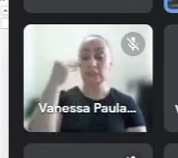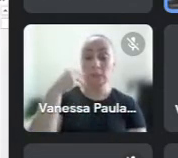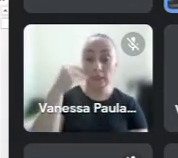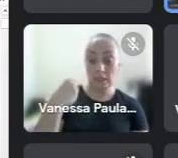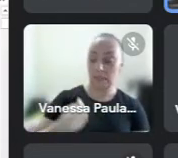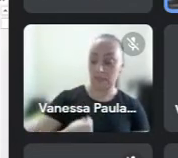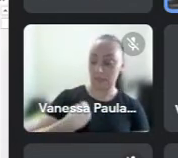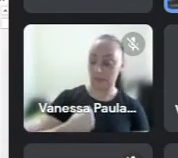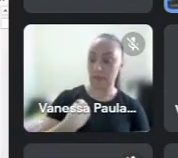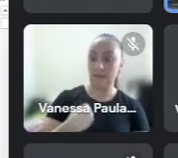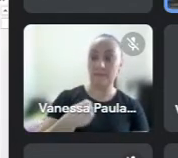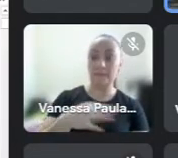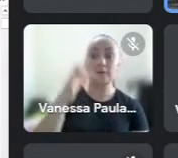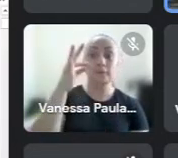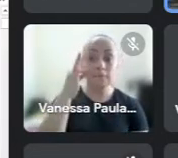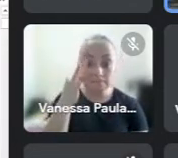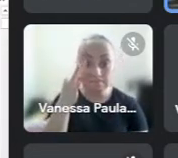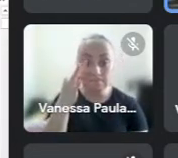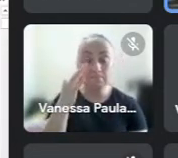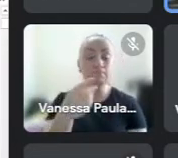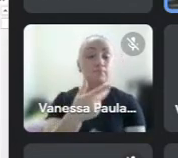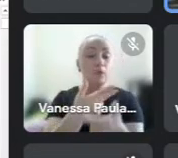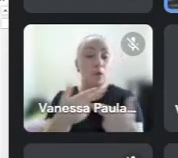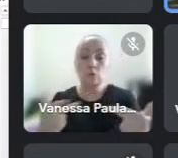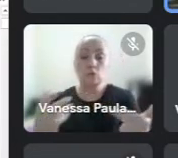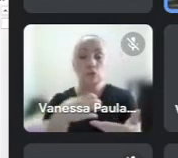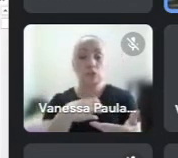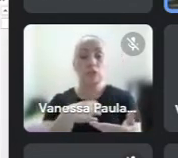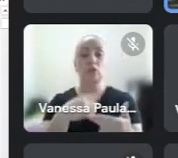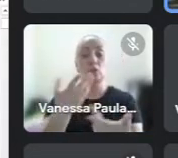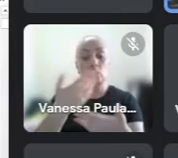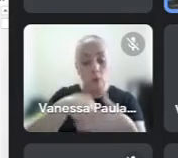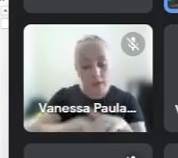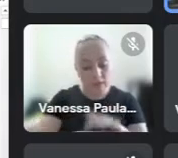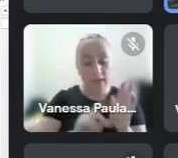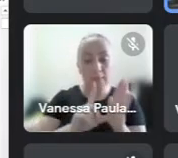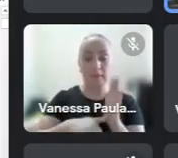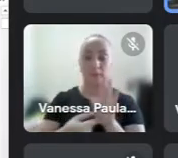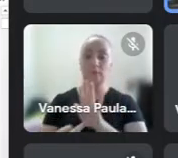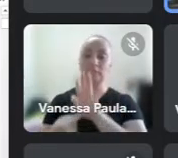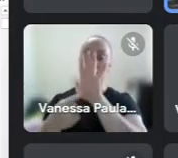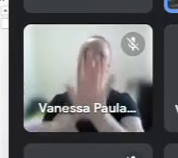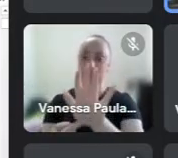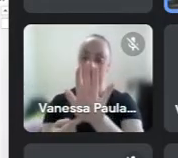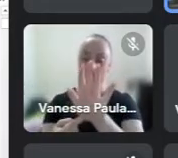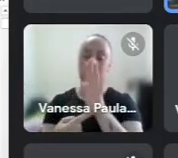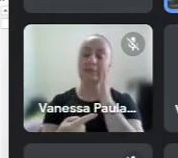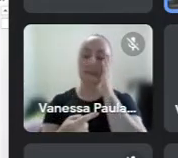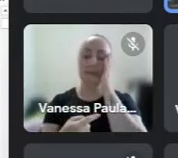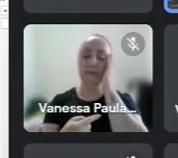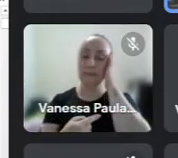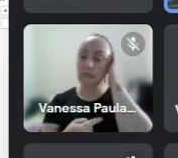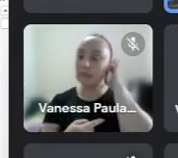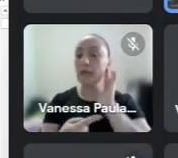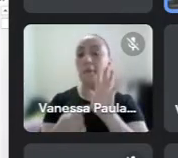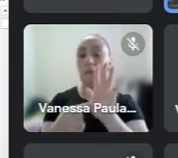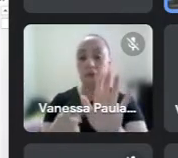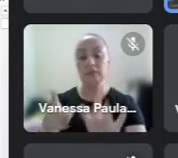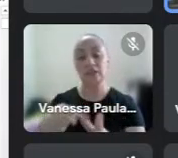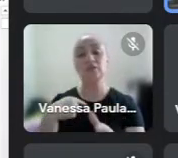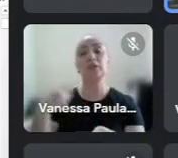alguma forma guardar e apresentar, né? Mostrar que você participou